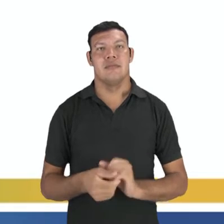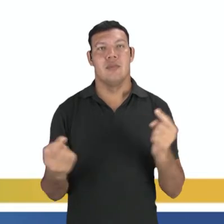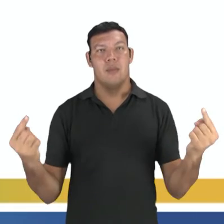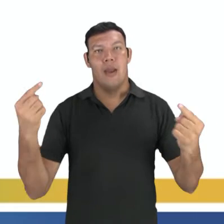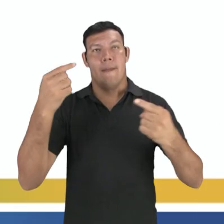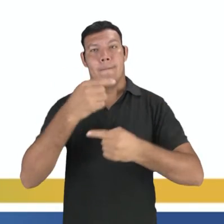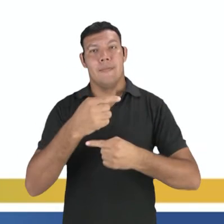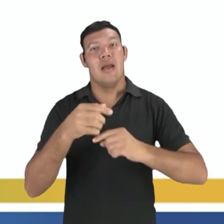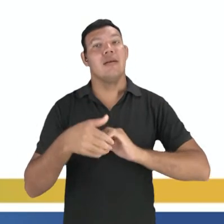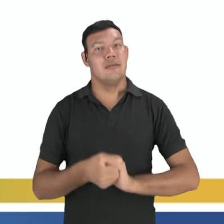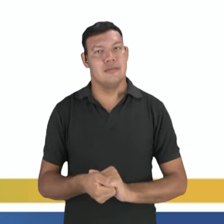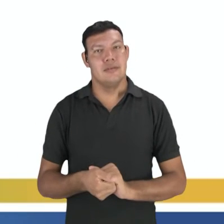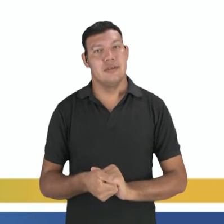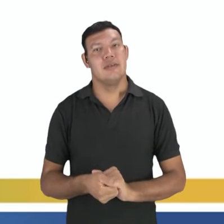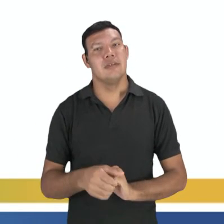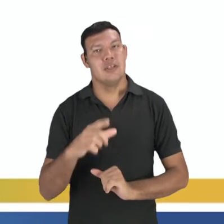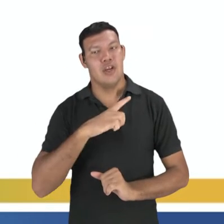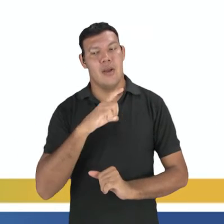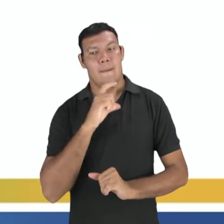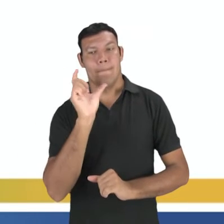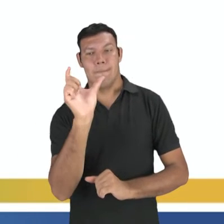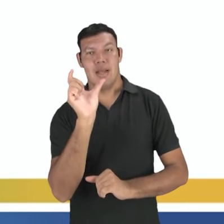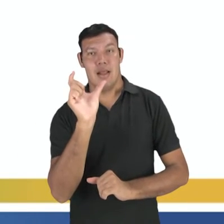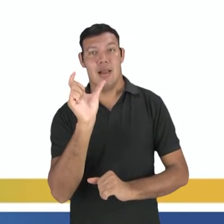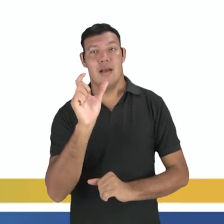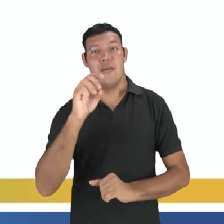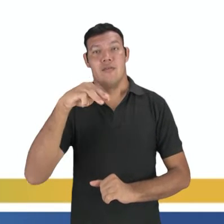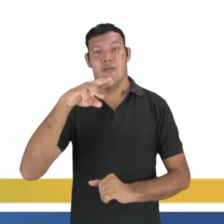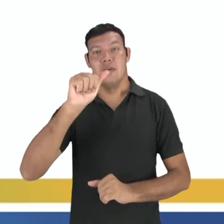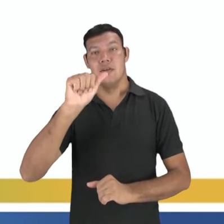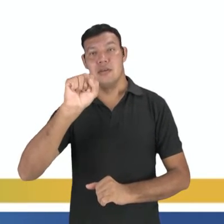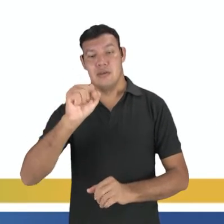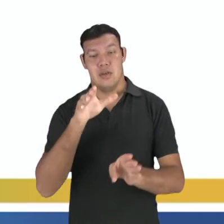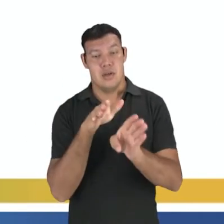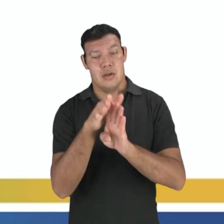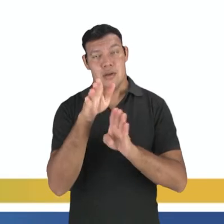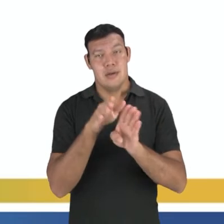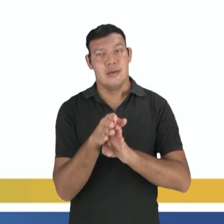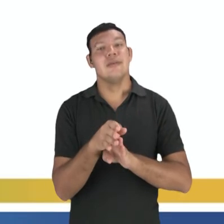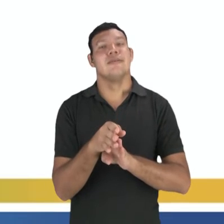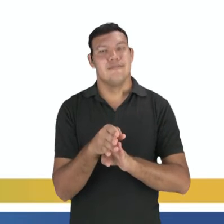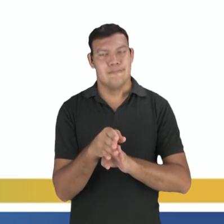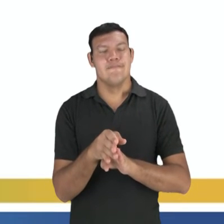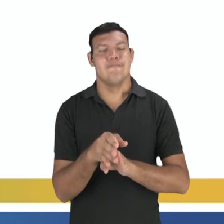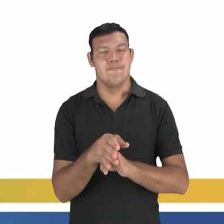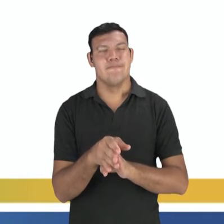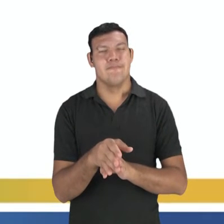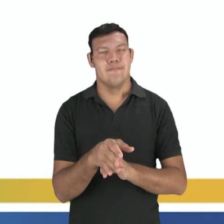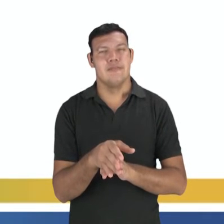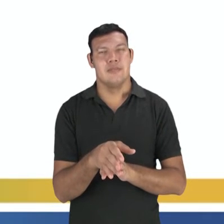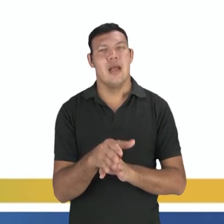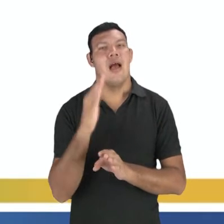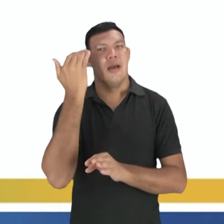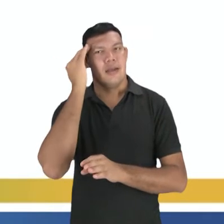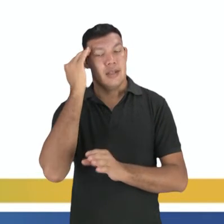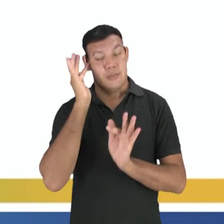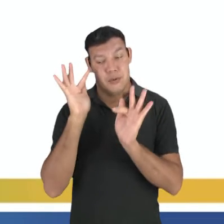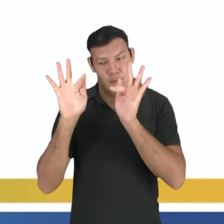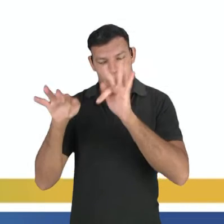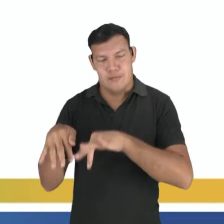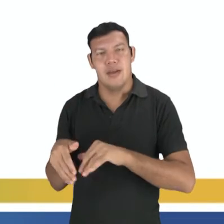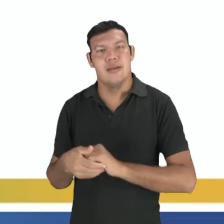adversativa. Então, quando nós temos esse mas aí, ele vai fazer isso, orienta a quebra da expectativa ao final, quando ele